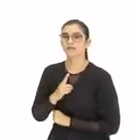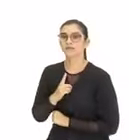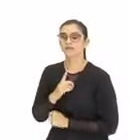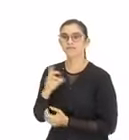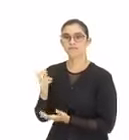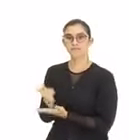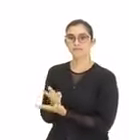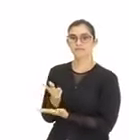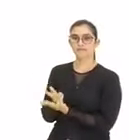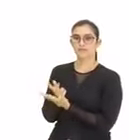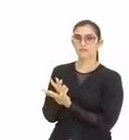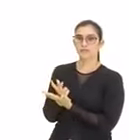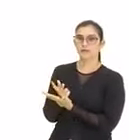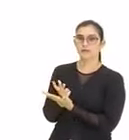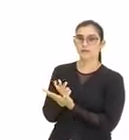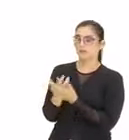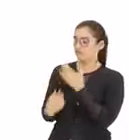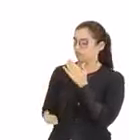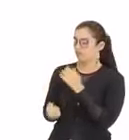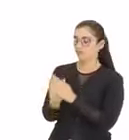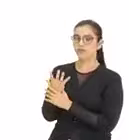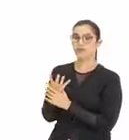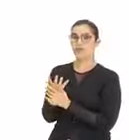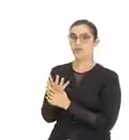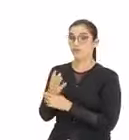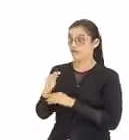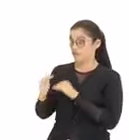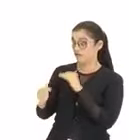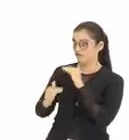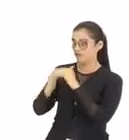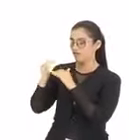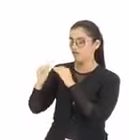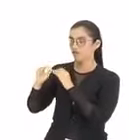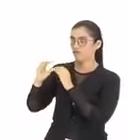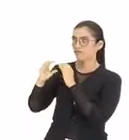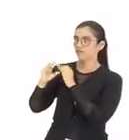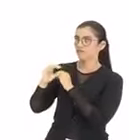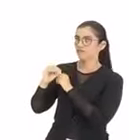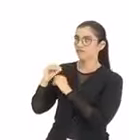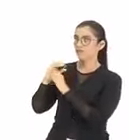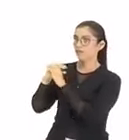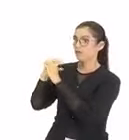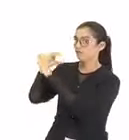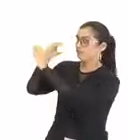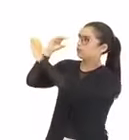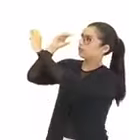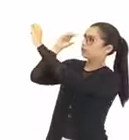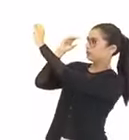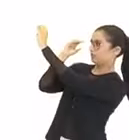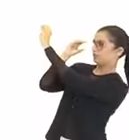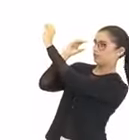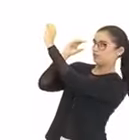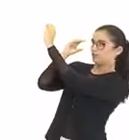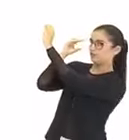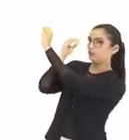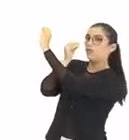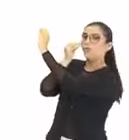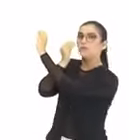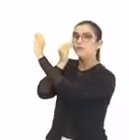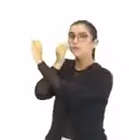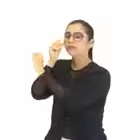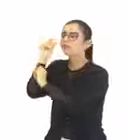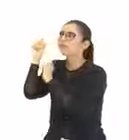Inclusive, ele olhou aqui, observou, né? Que é o telescópio. E aqui ele percebeu,